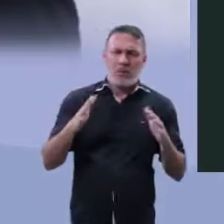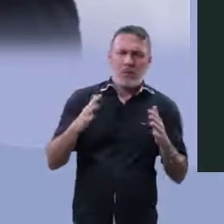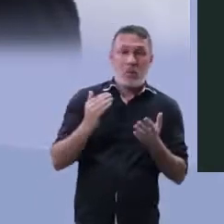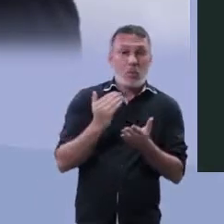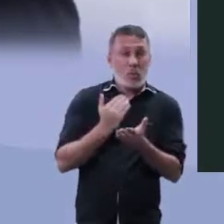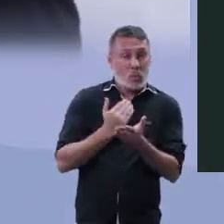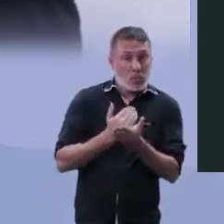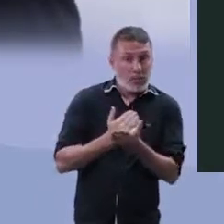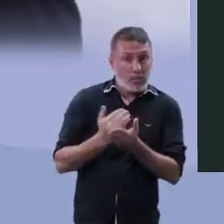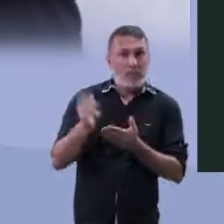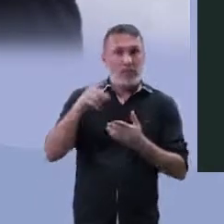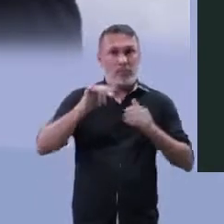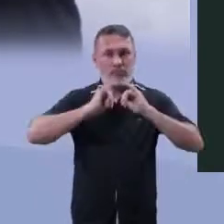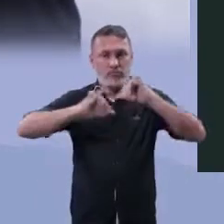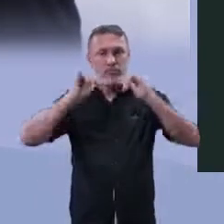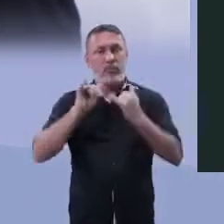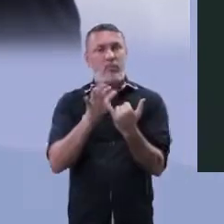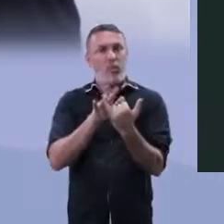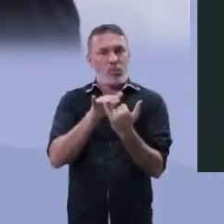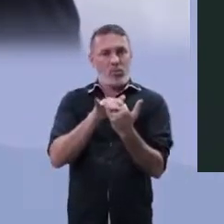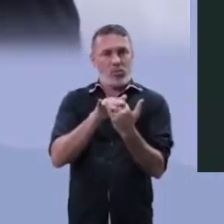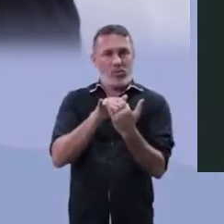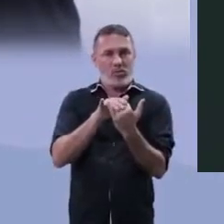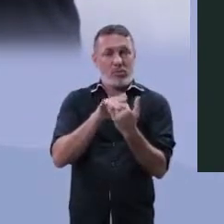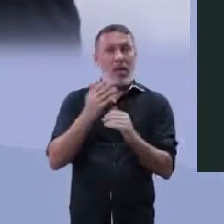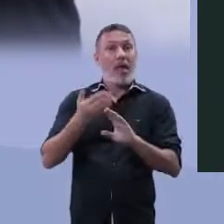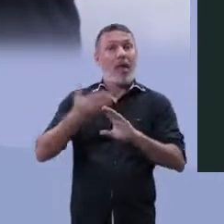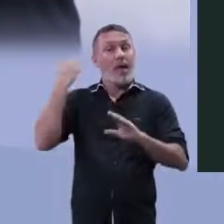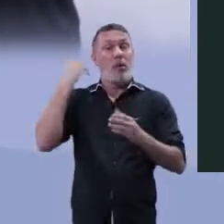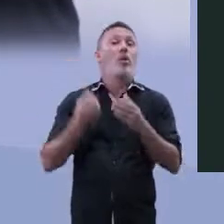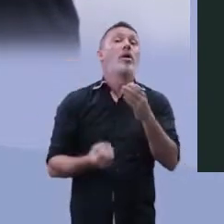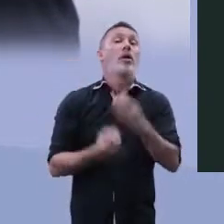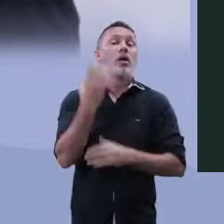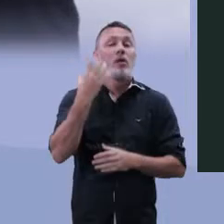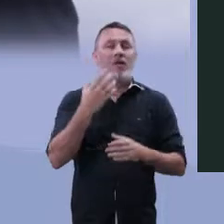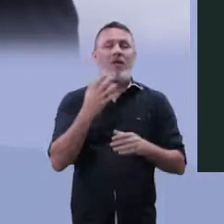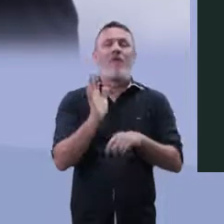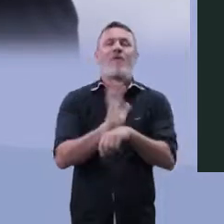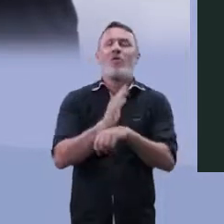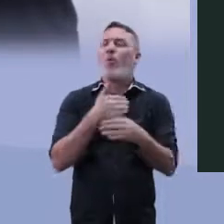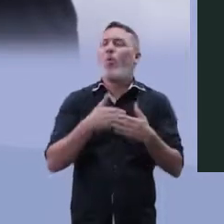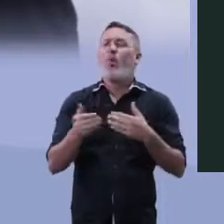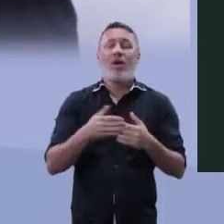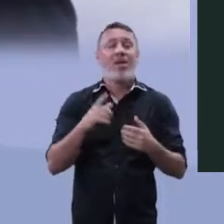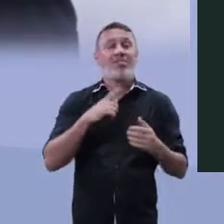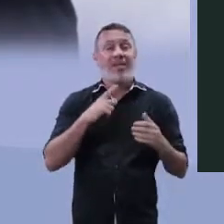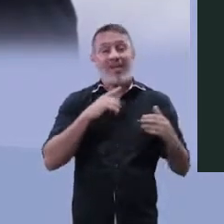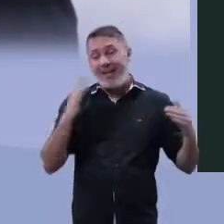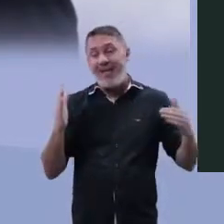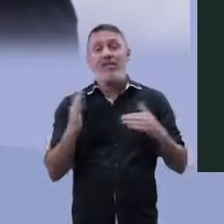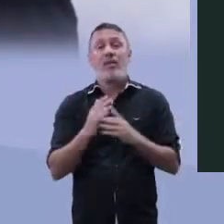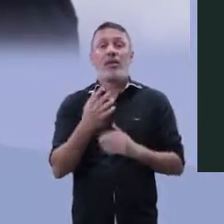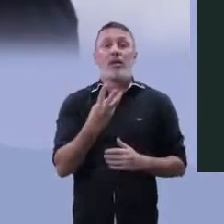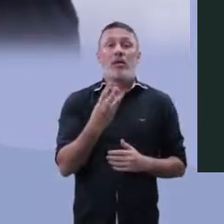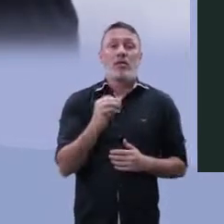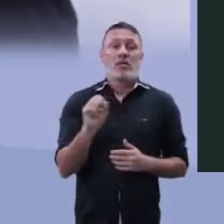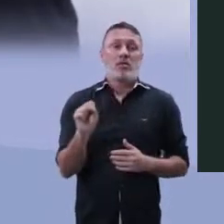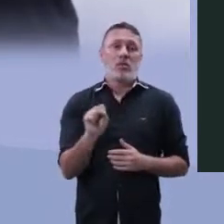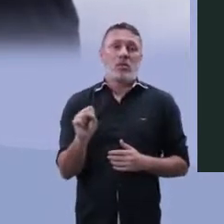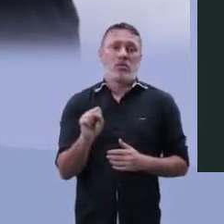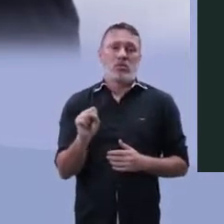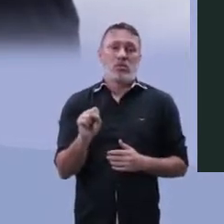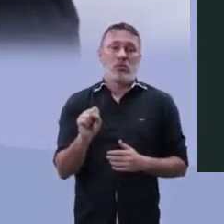2003, 2004, né, quando o YouTube começou a se popularizar, os vídeos podiam ter no máximo